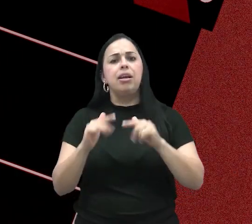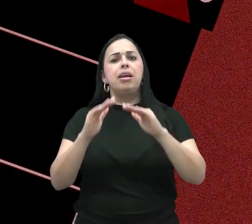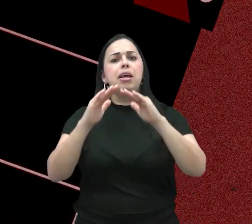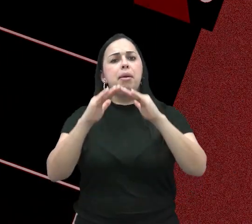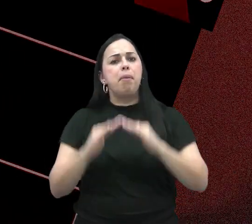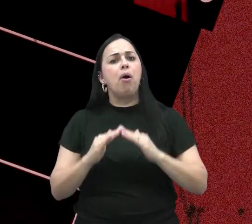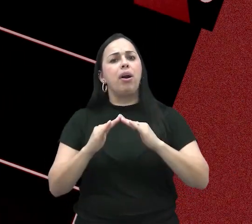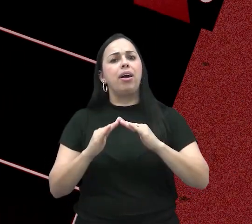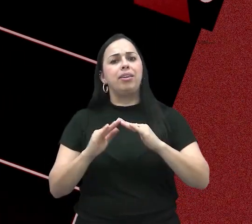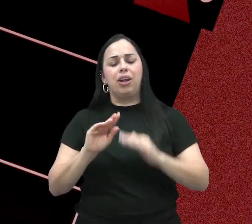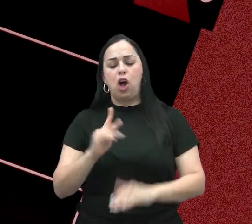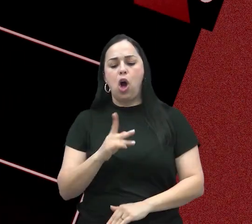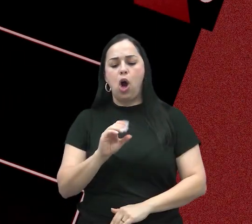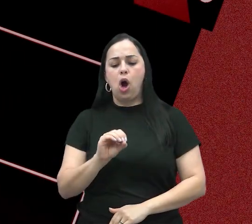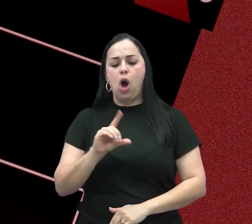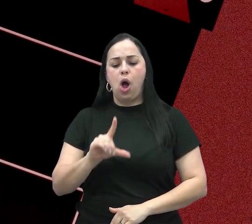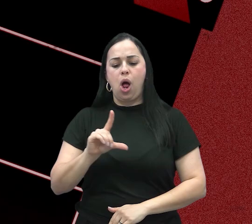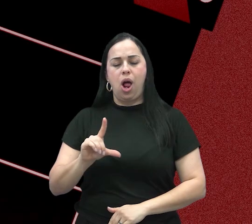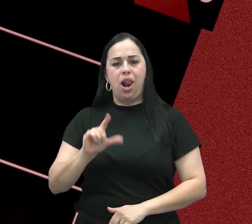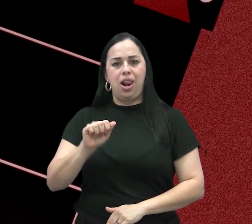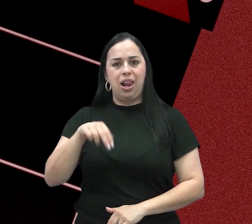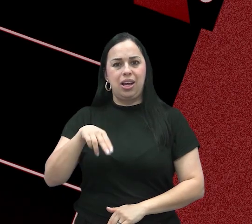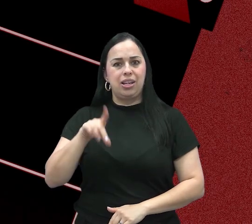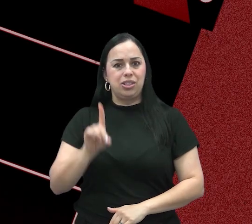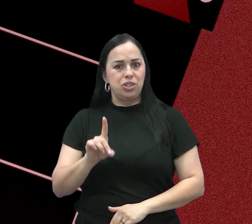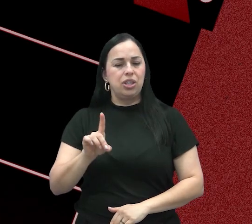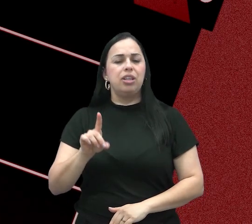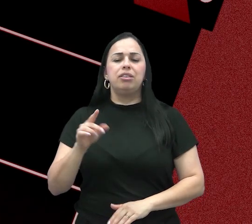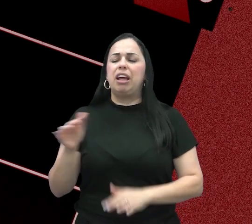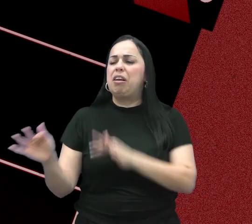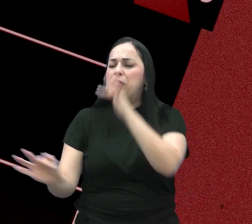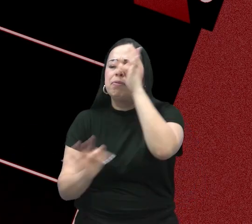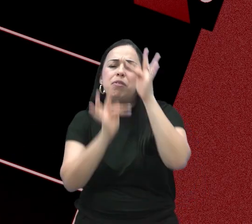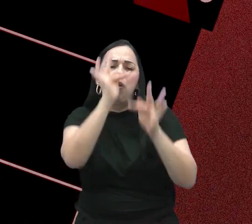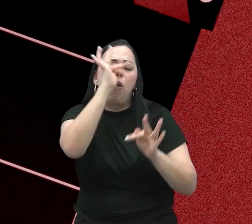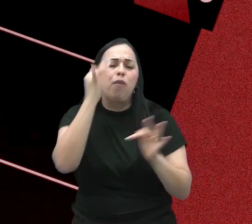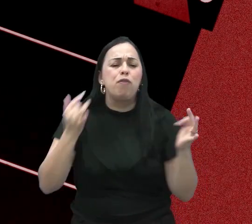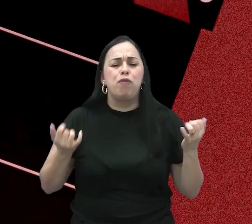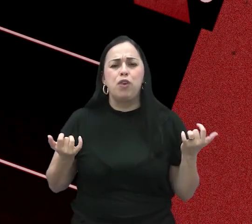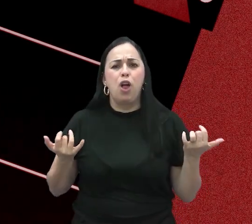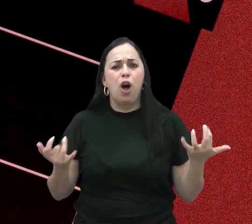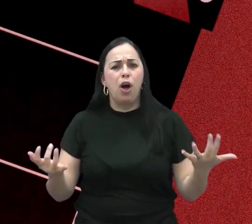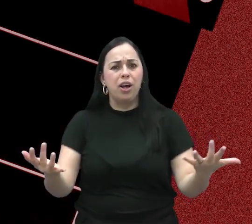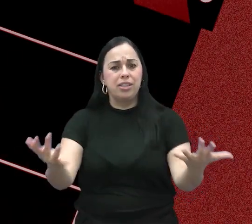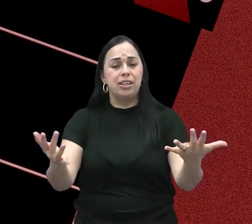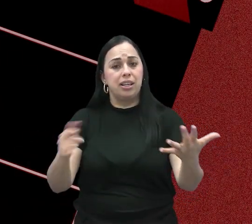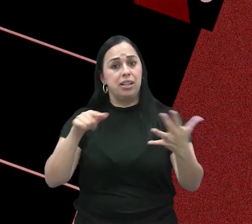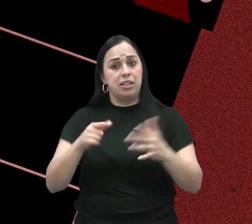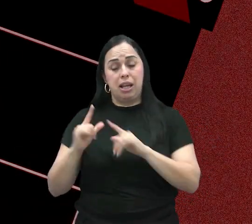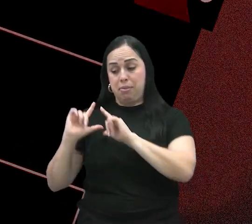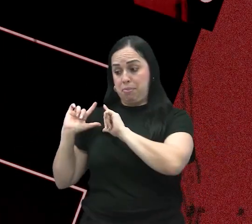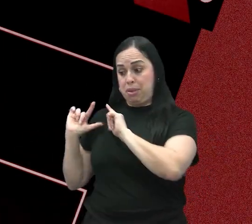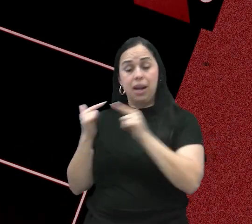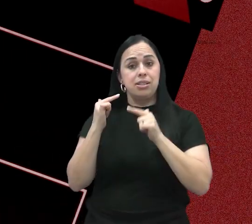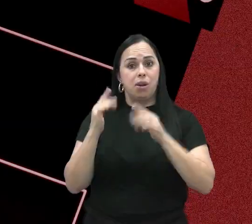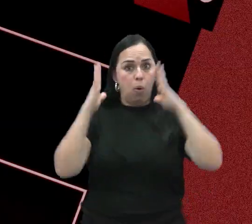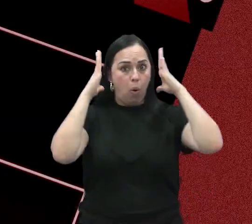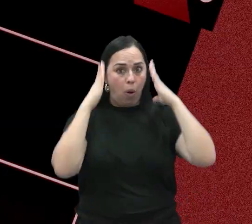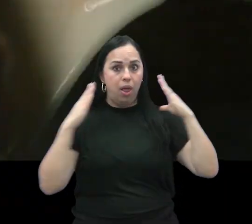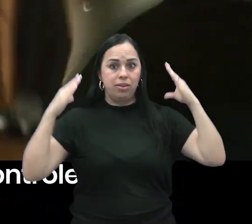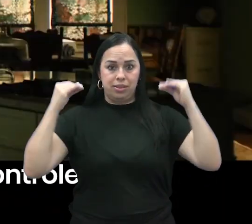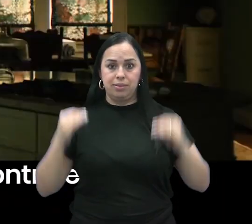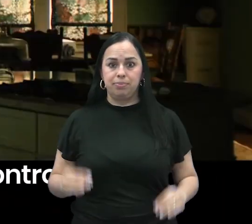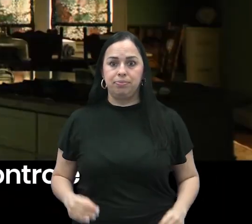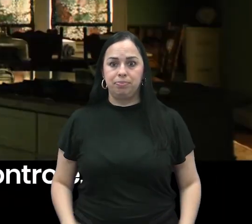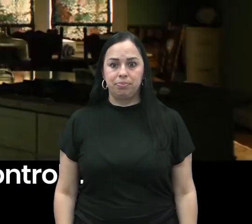e pacata cidade de Holland, cercado por tulipas, e essa cidade tem raízes holandesas muito fortes.